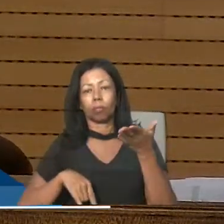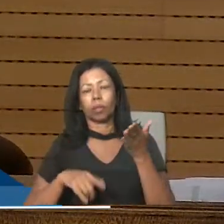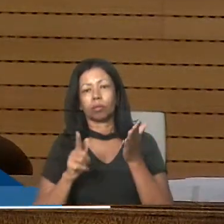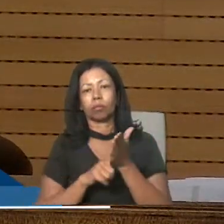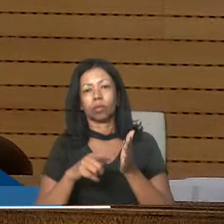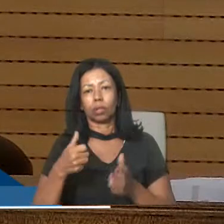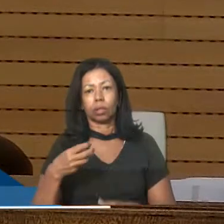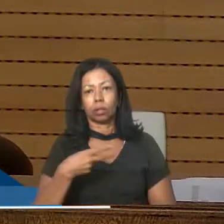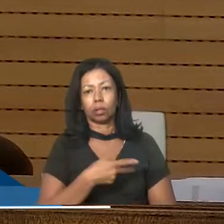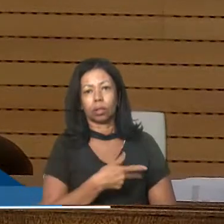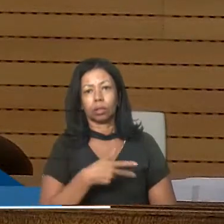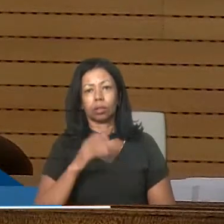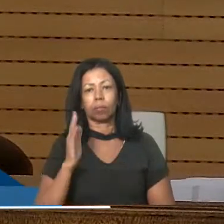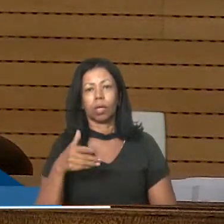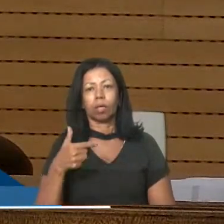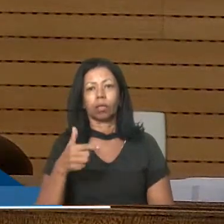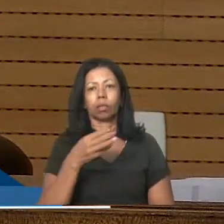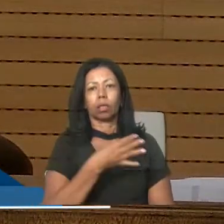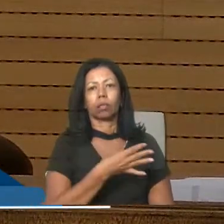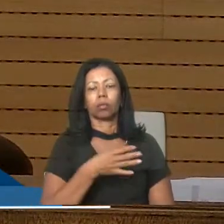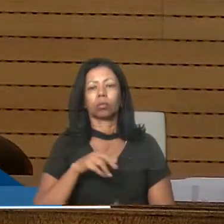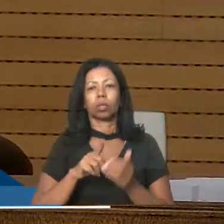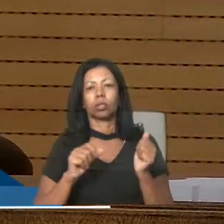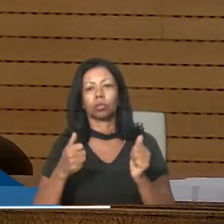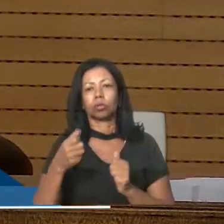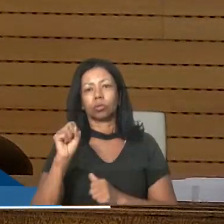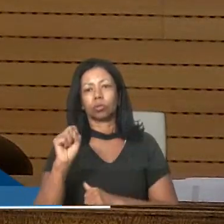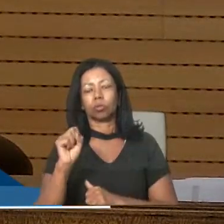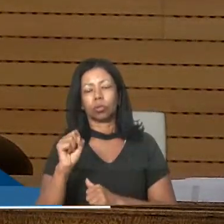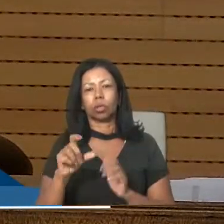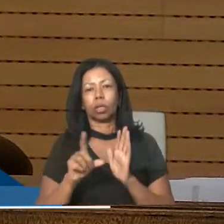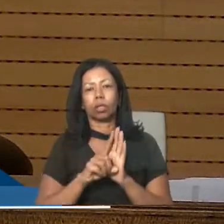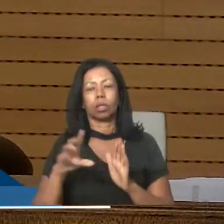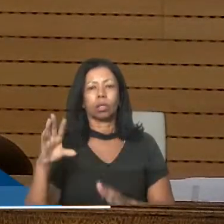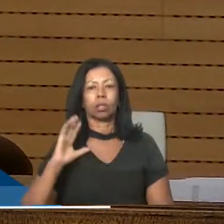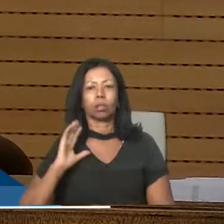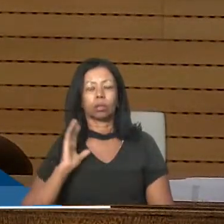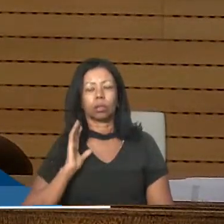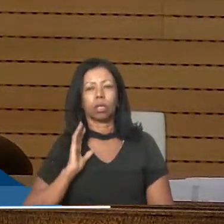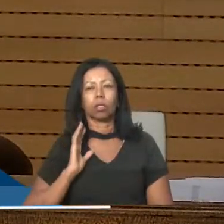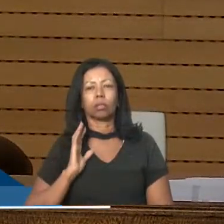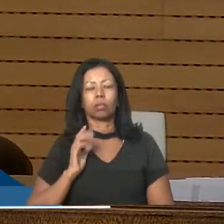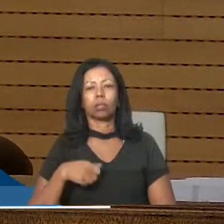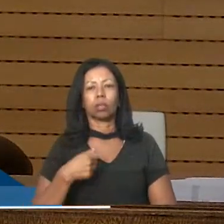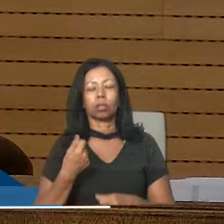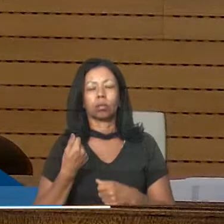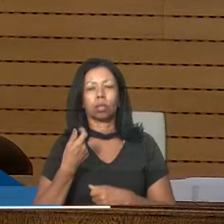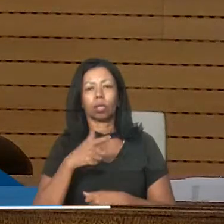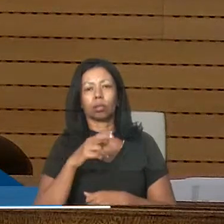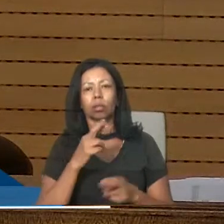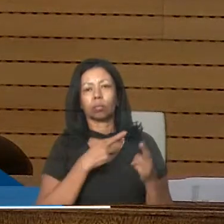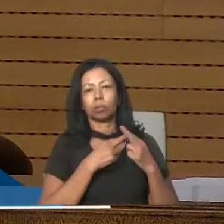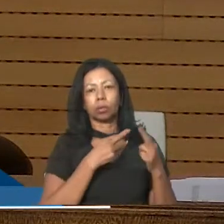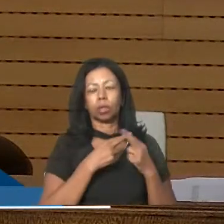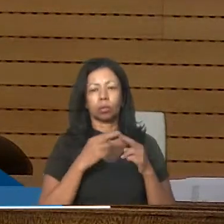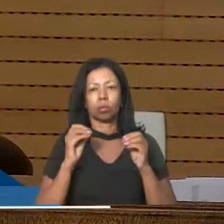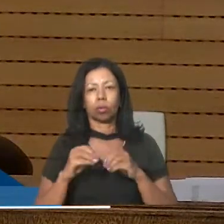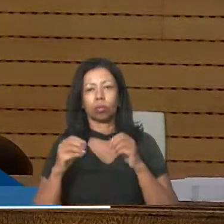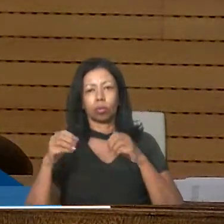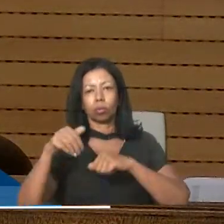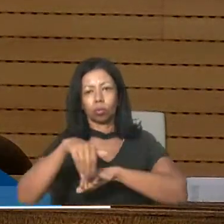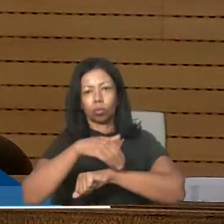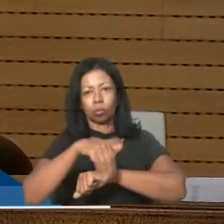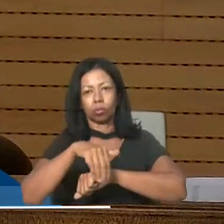folhas 13/14. O artigo 18 da Lei Orgânica do Município, conferente à Câmara a competência de denominar próprios